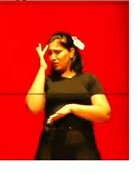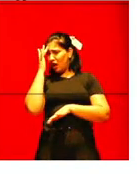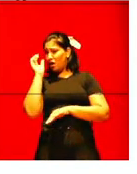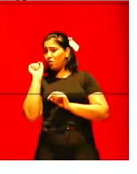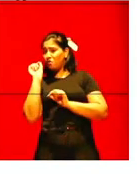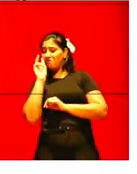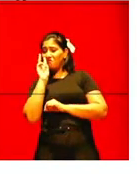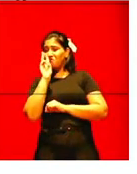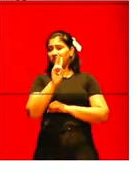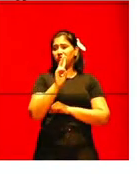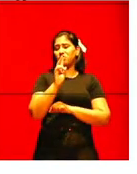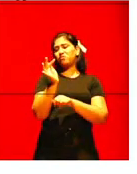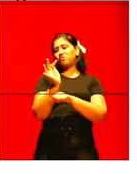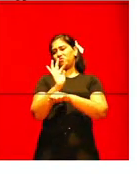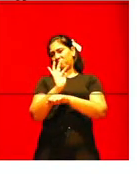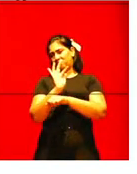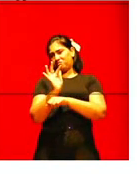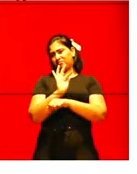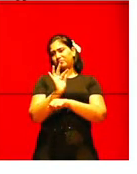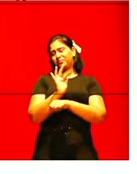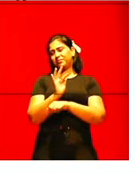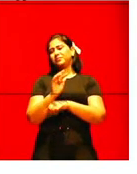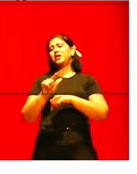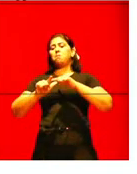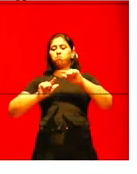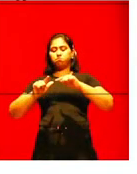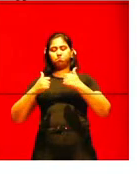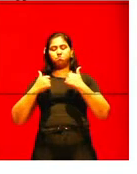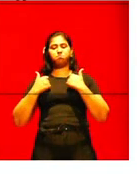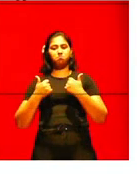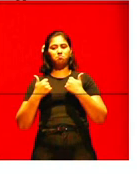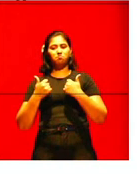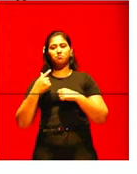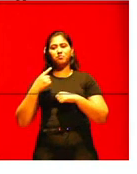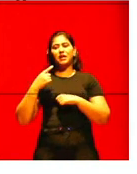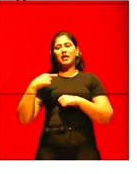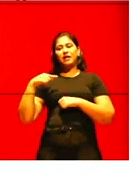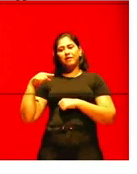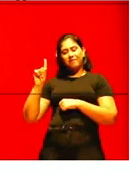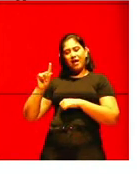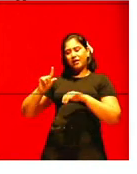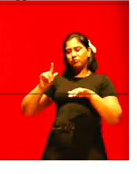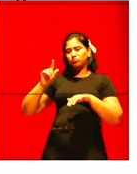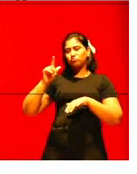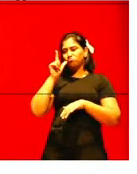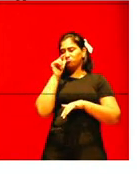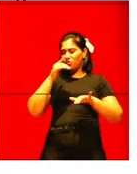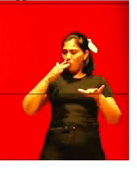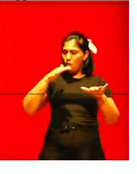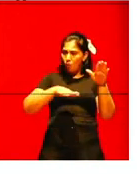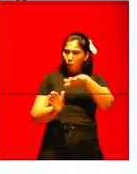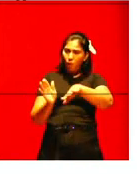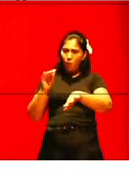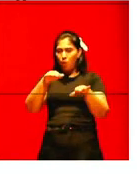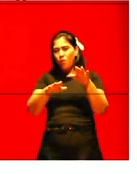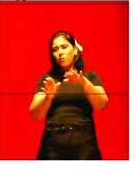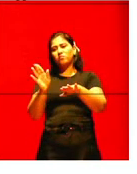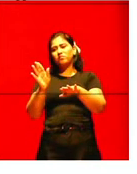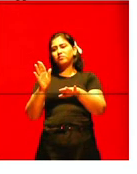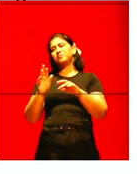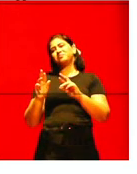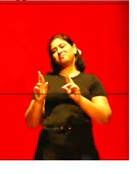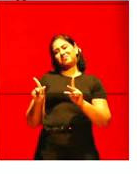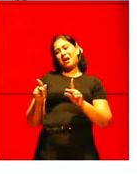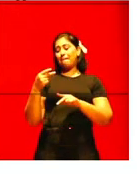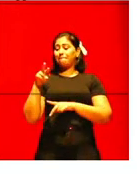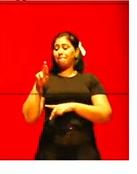um filme que trabalha muito bem. E irão ao banho de mar de vez, em vez de ir à praia.